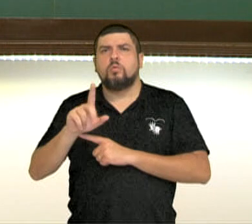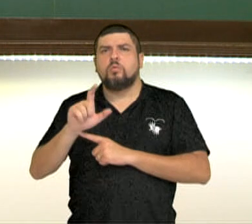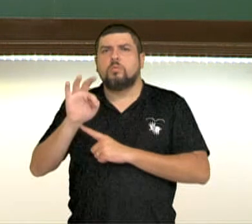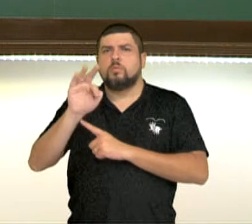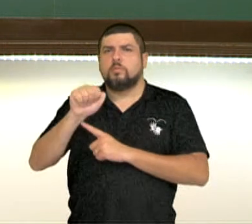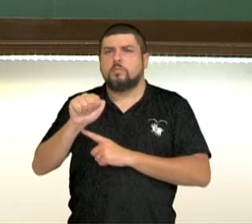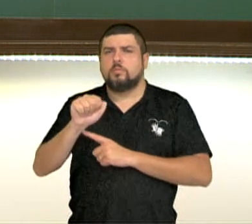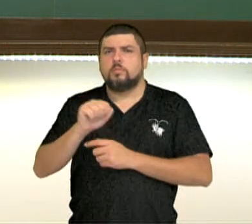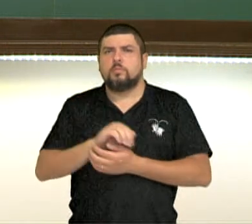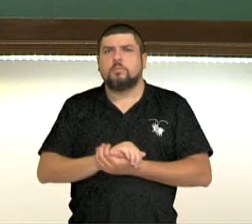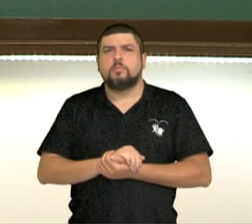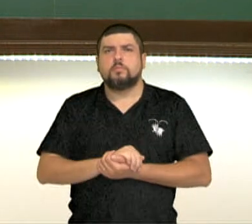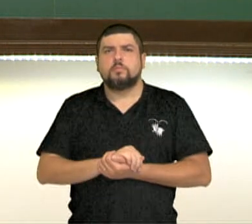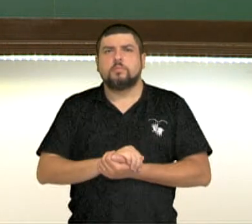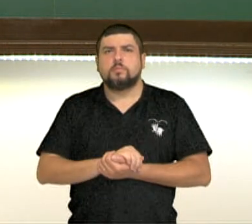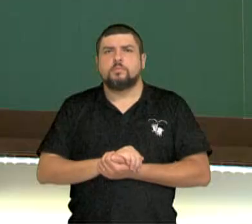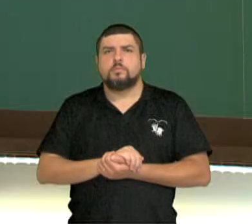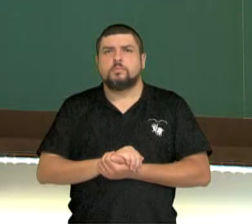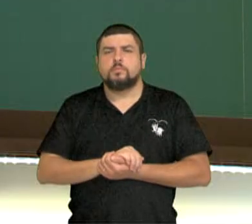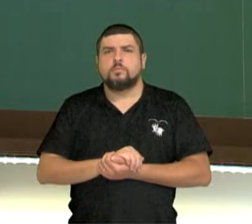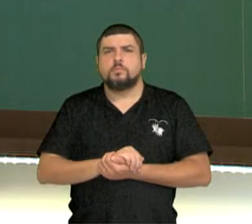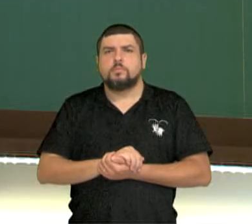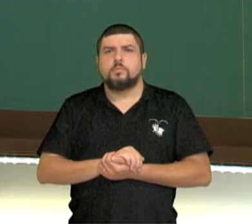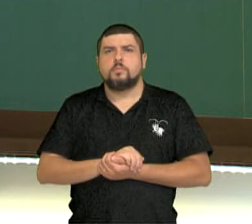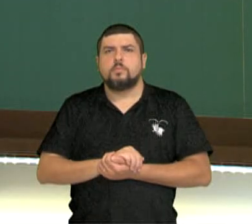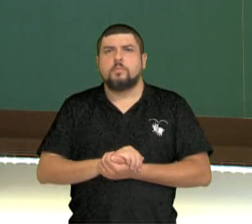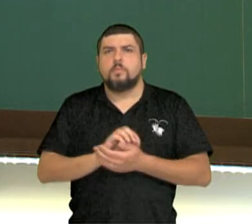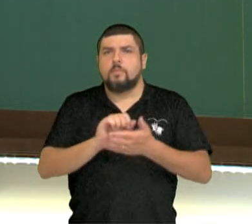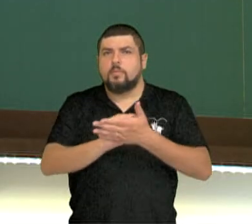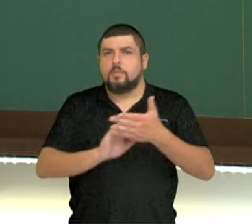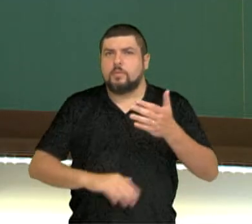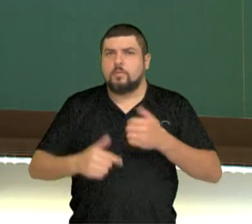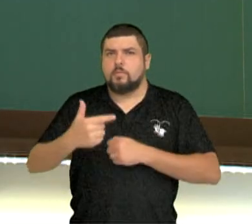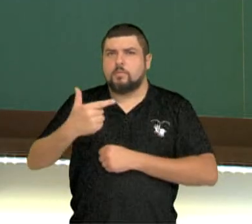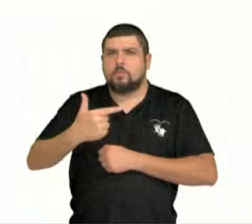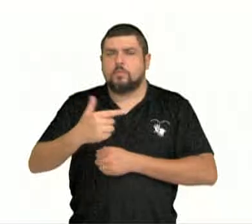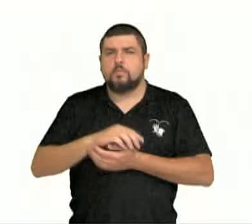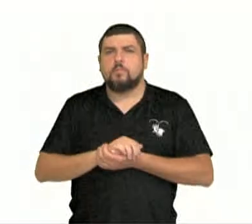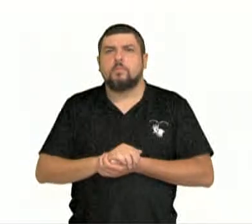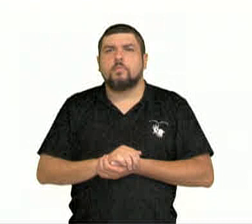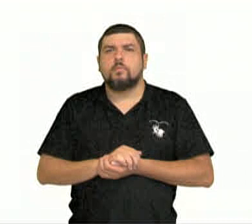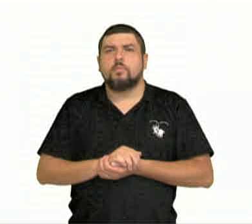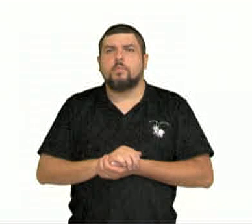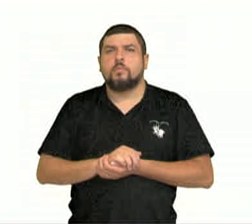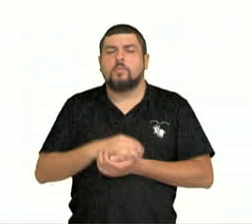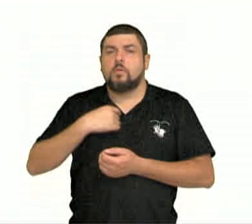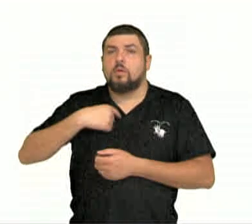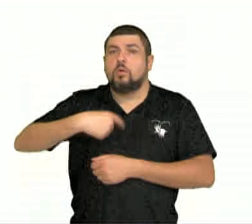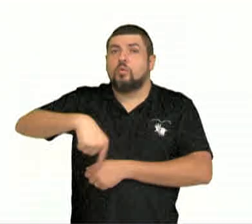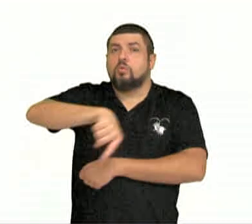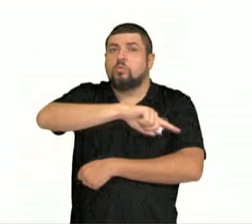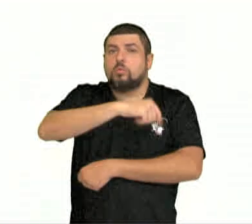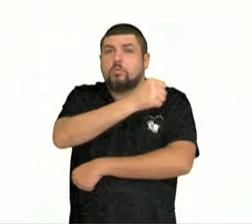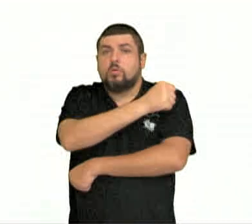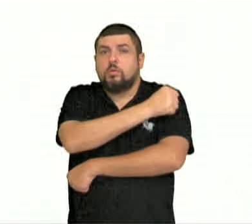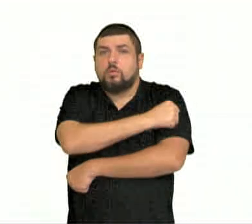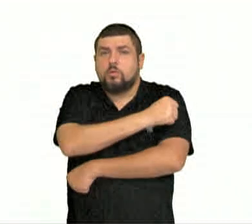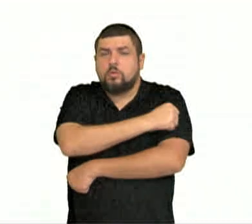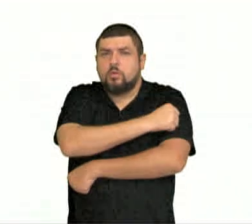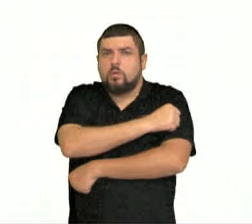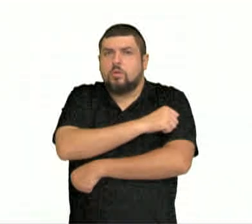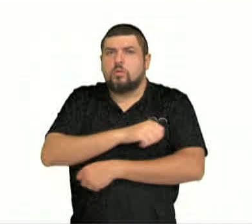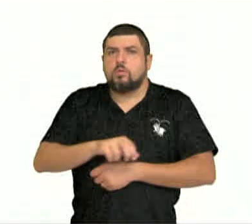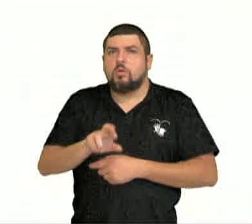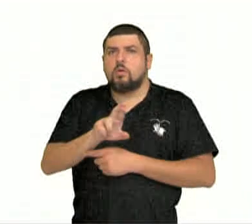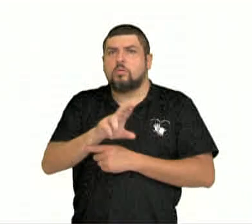Atividade 2. Releia o trecho. Nós, estudantes do Polo Universitário de Rio das Ostras,